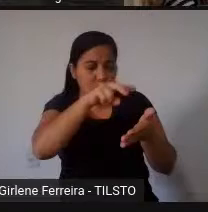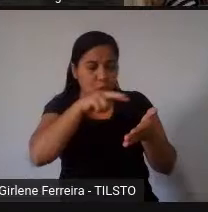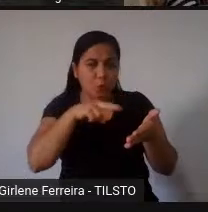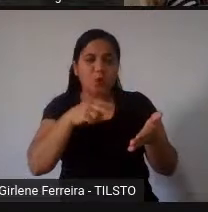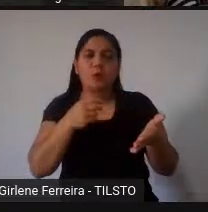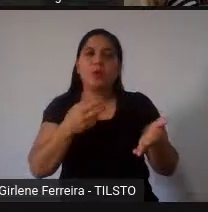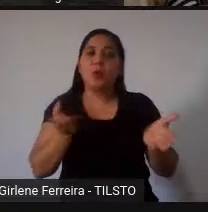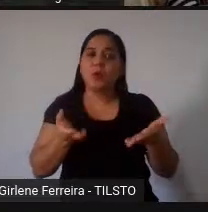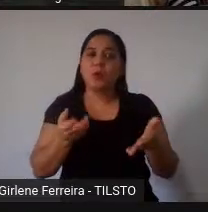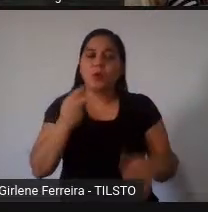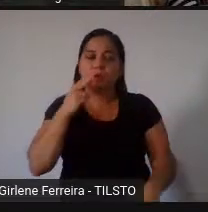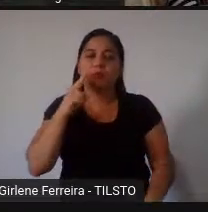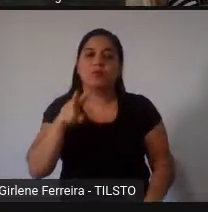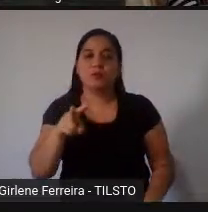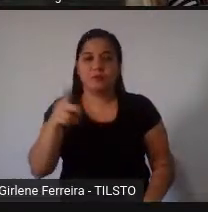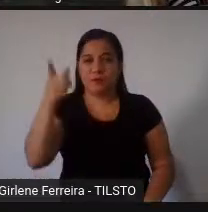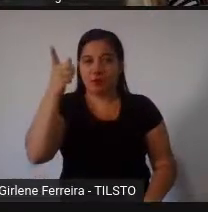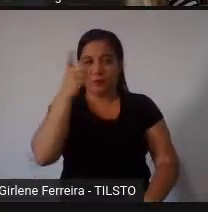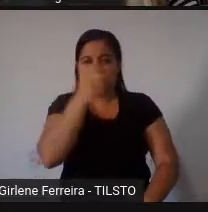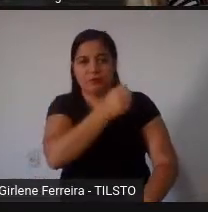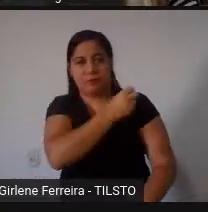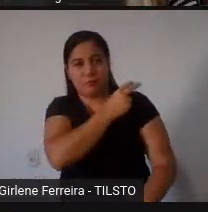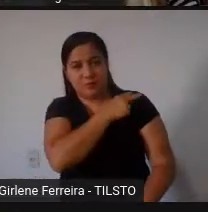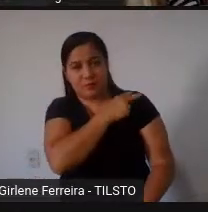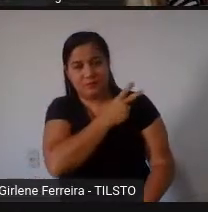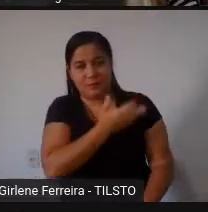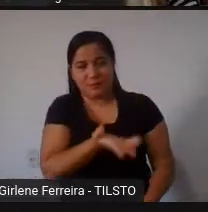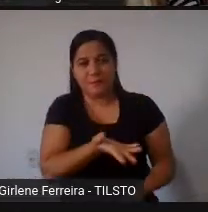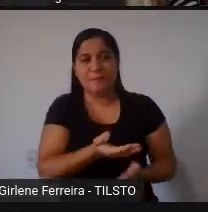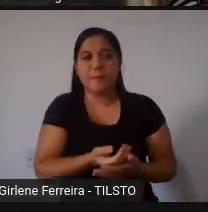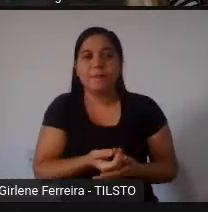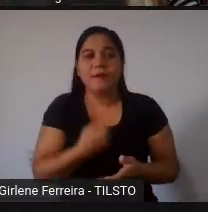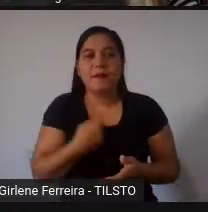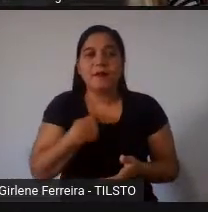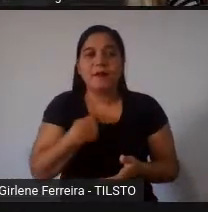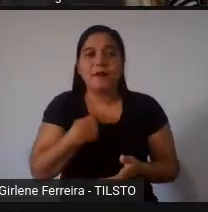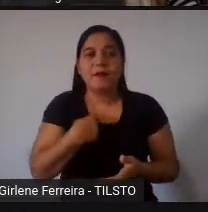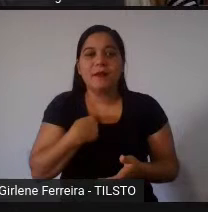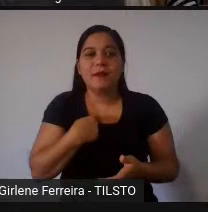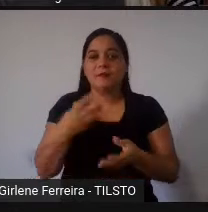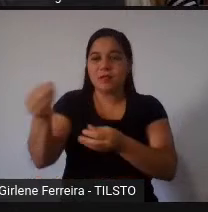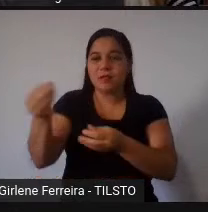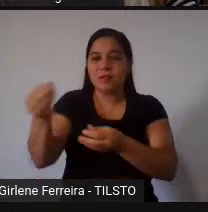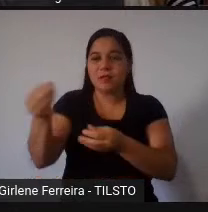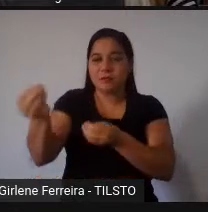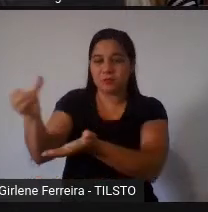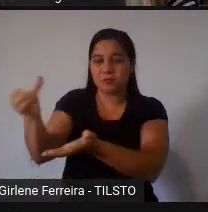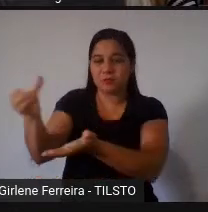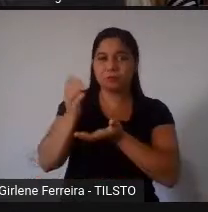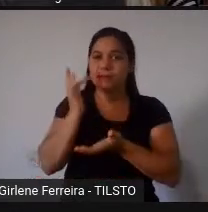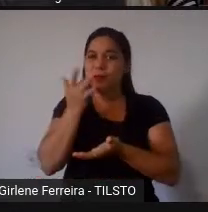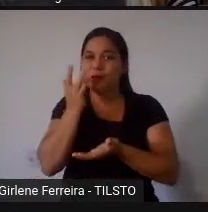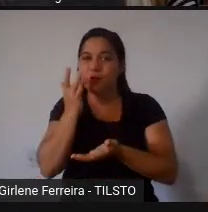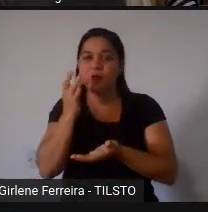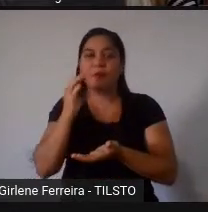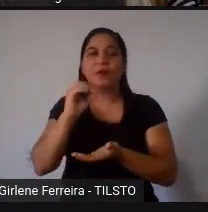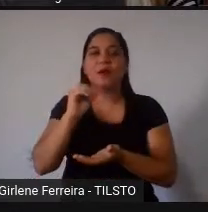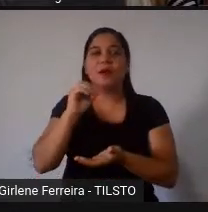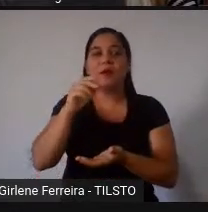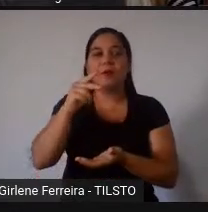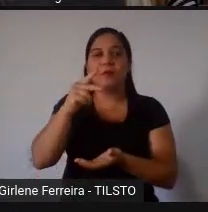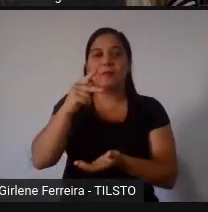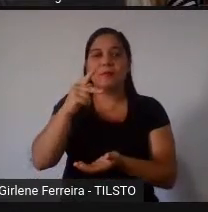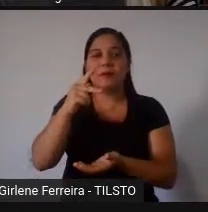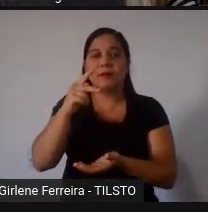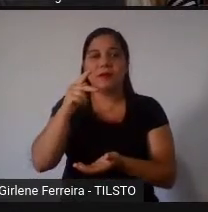né, que eu fiz POTI, ano passado, que eu acabei ganhando ouro na UPRM, na Paranaense. E eu acho que isso tem